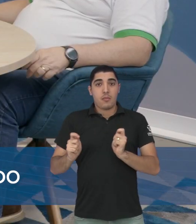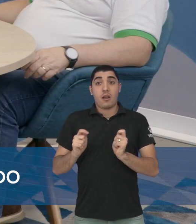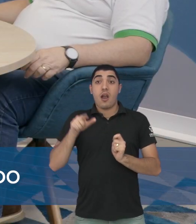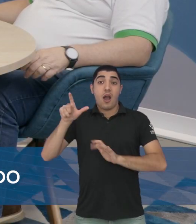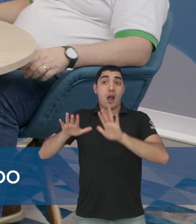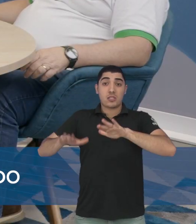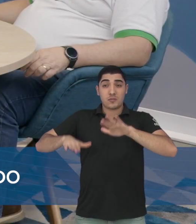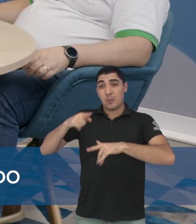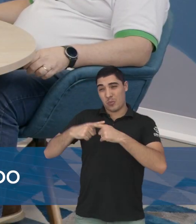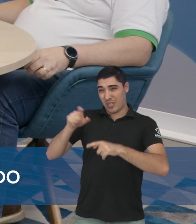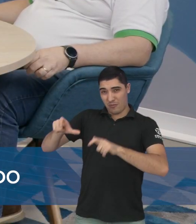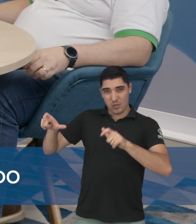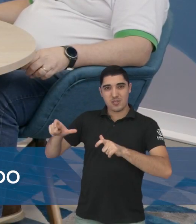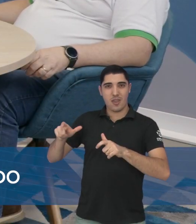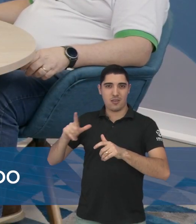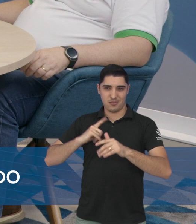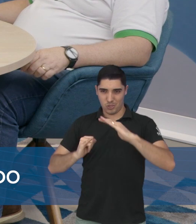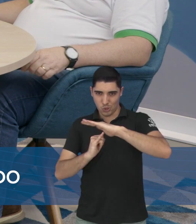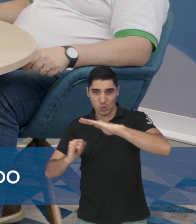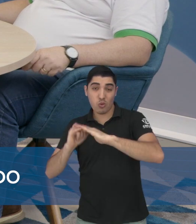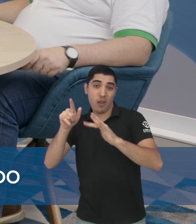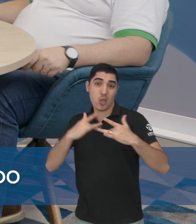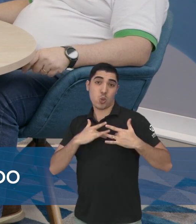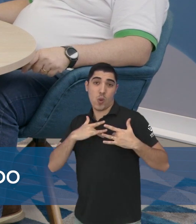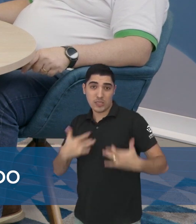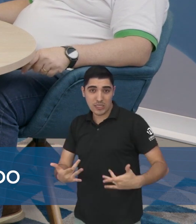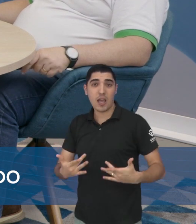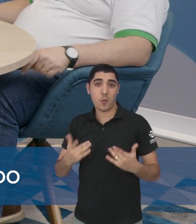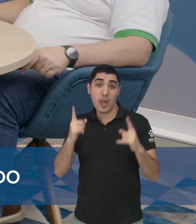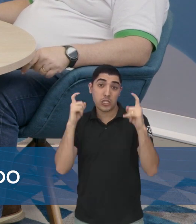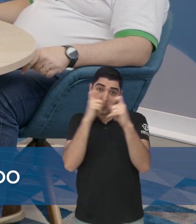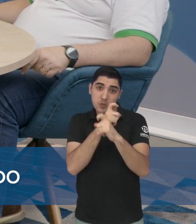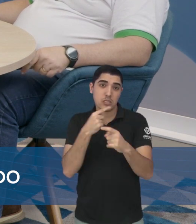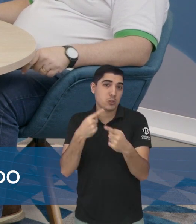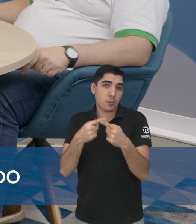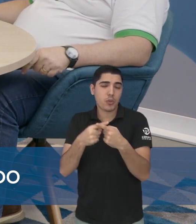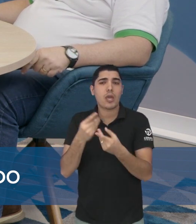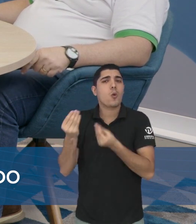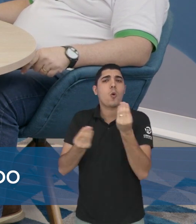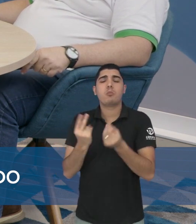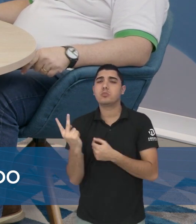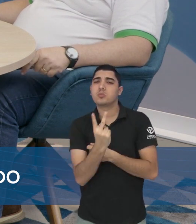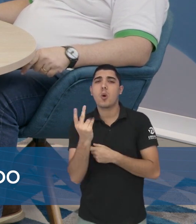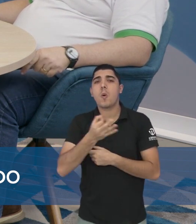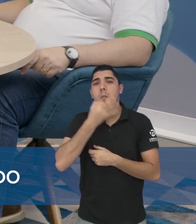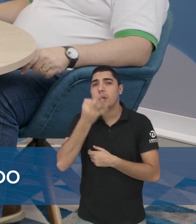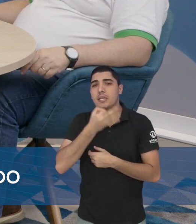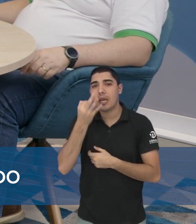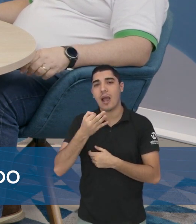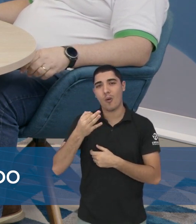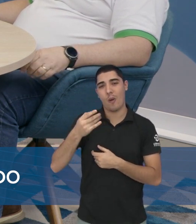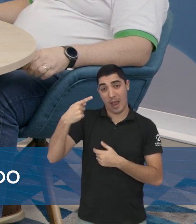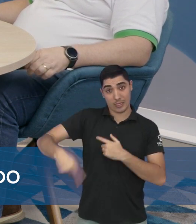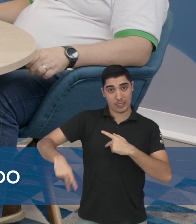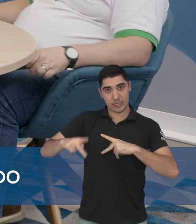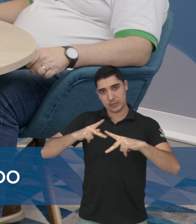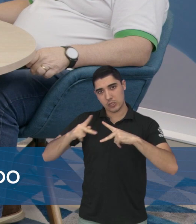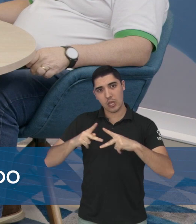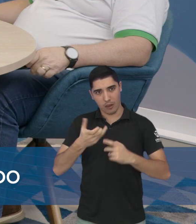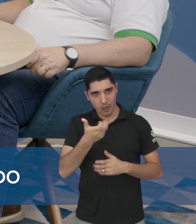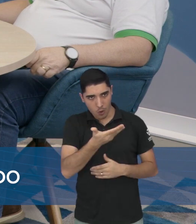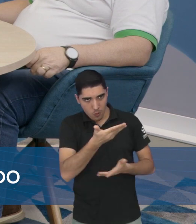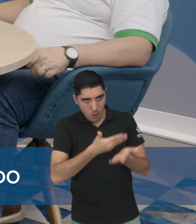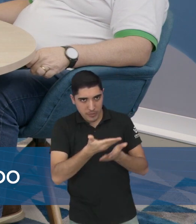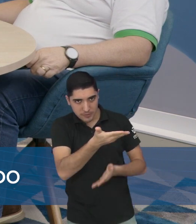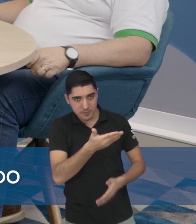de doações, a gente sabe que não é fácil, depende também da boa vontade de muitas pessoas. Como que vocês avaliam esse cenário, então? Quer